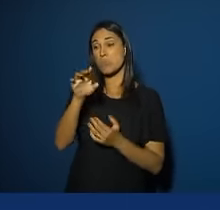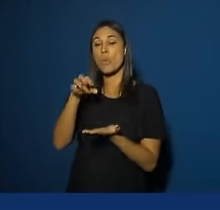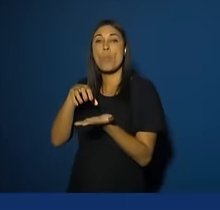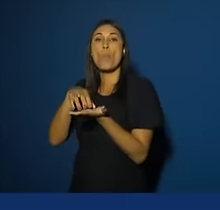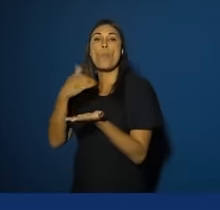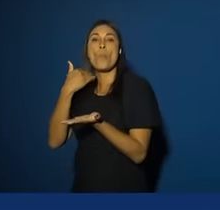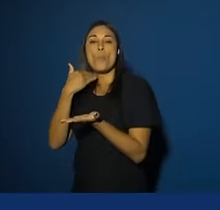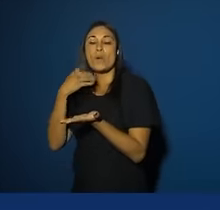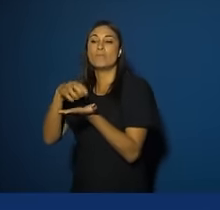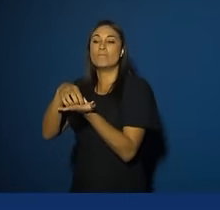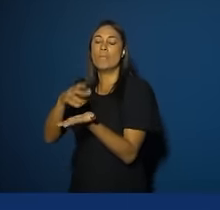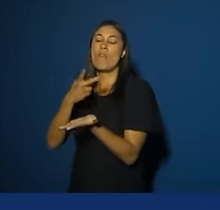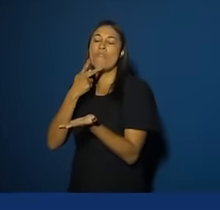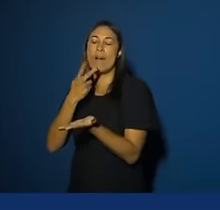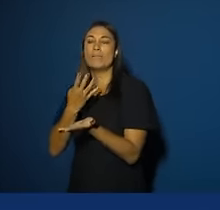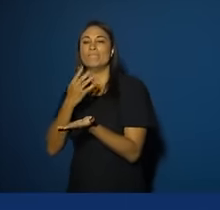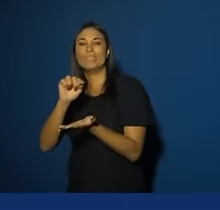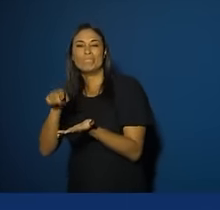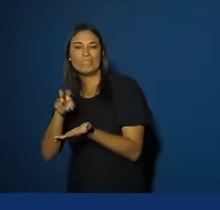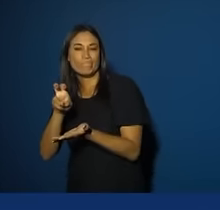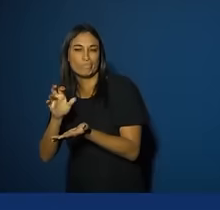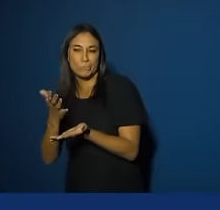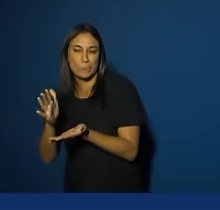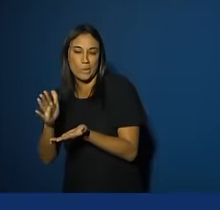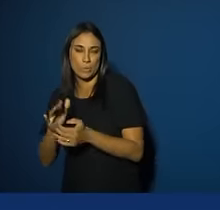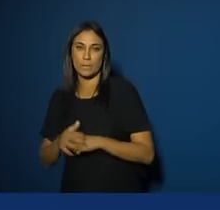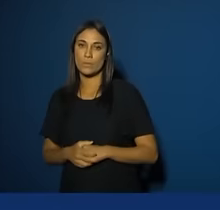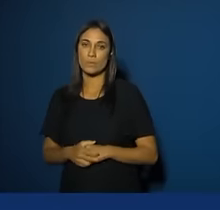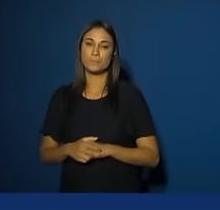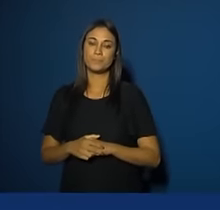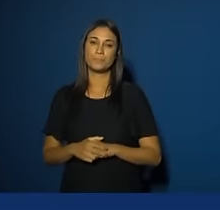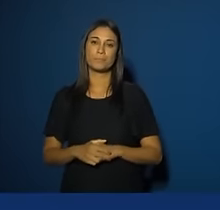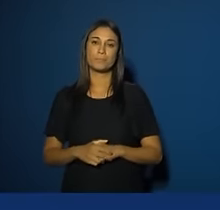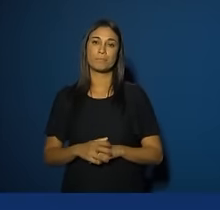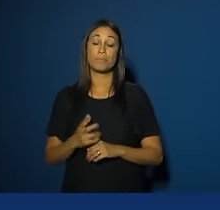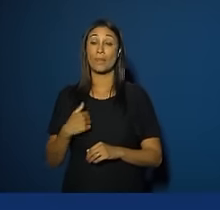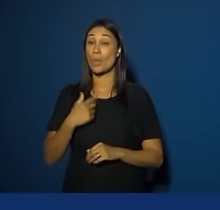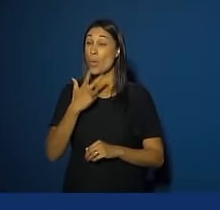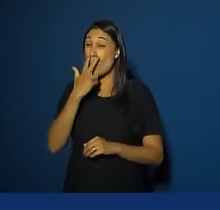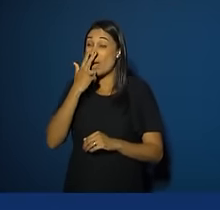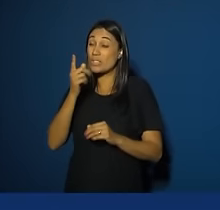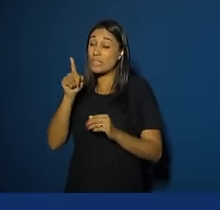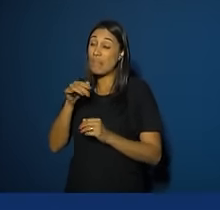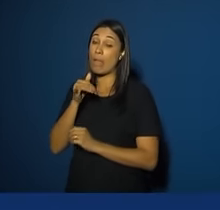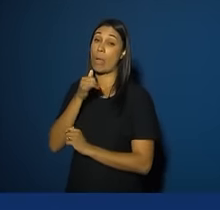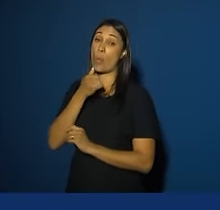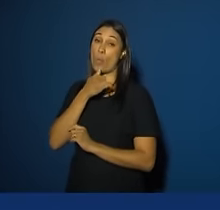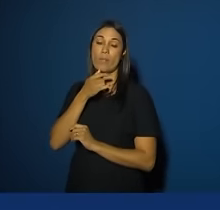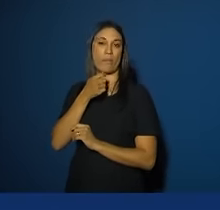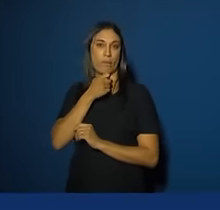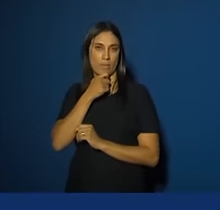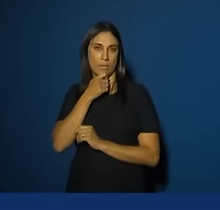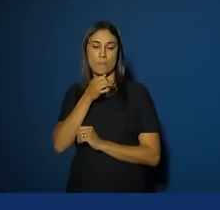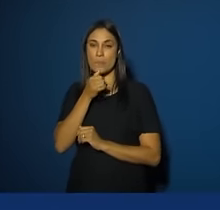que 4,5% seria aproximadamente o neutro. Ou seja, eu acho isso frustrante ainda. A gente devia estar discutindo